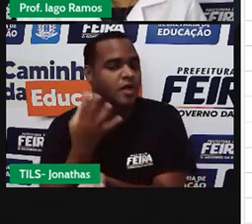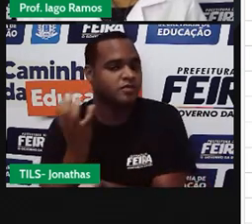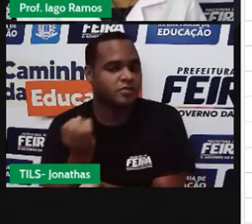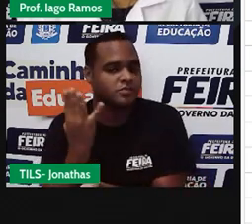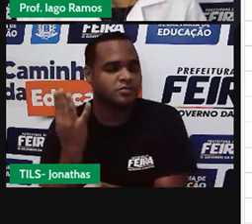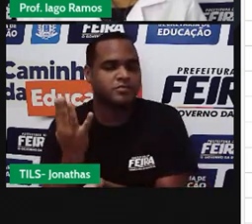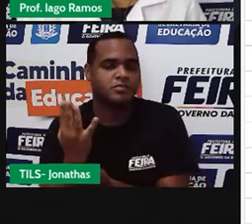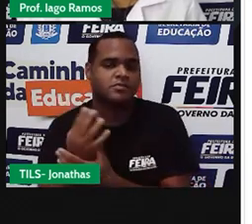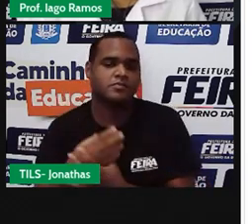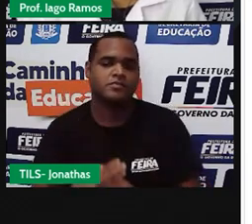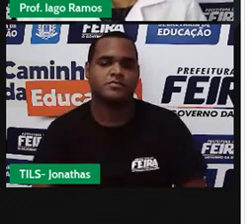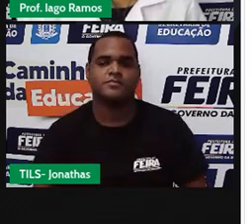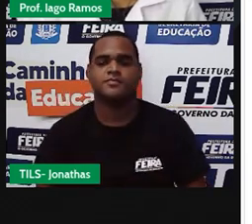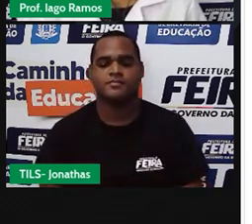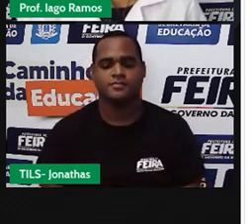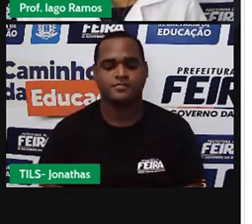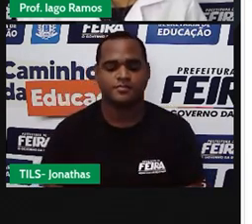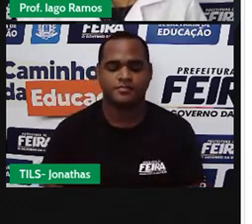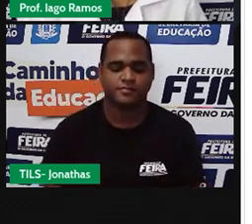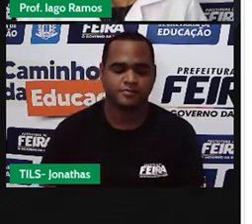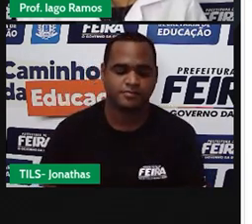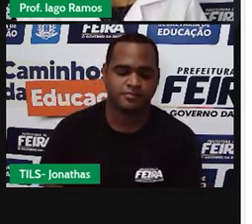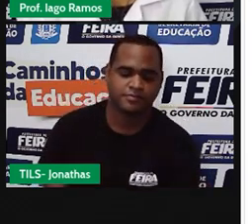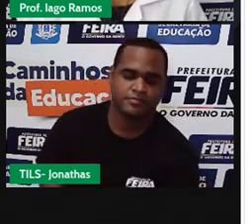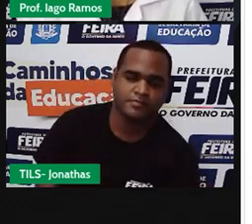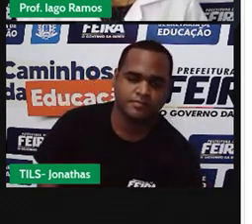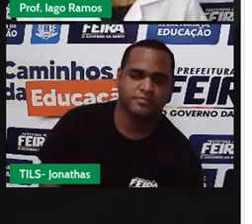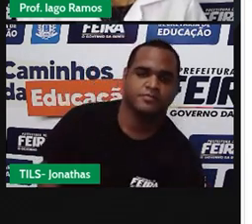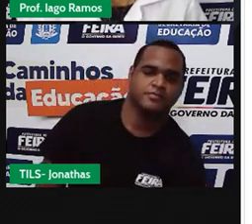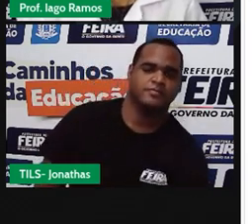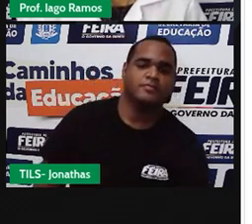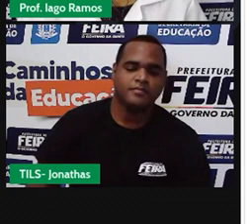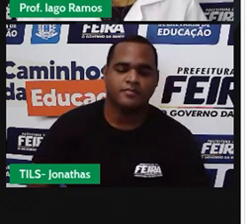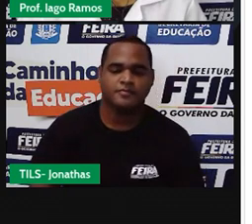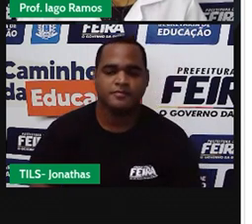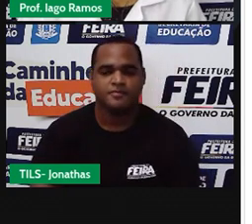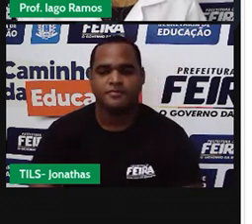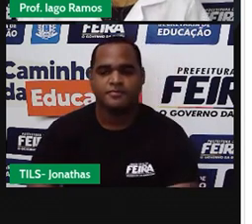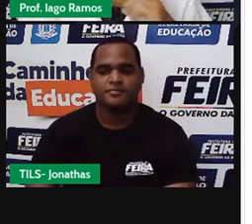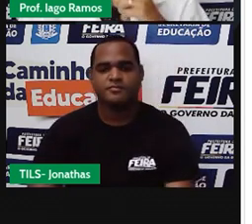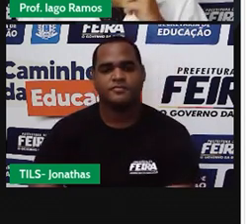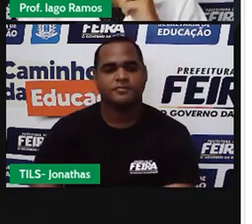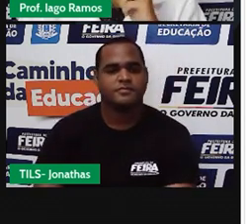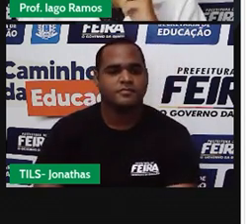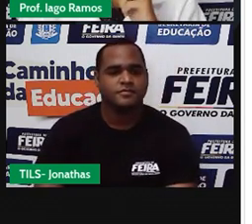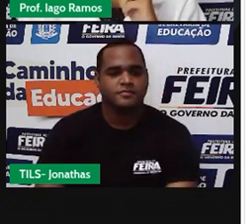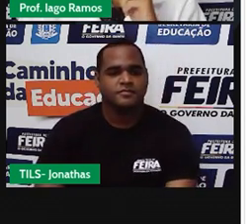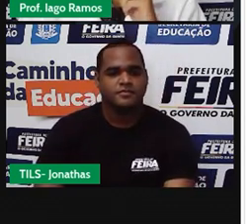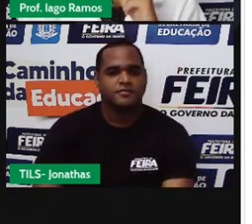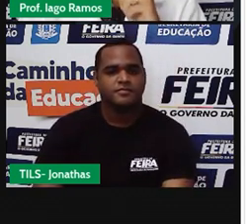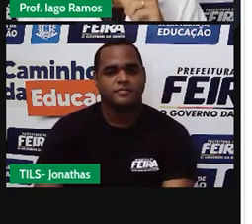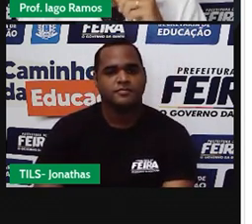fazer assim ó E aí E aí